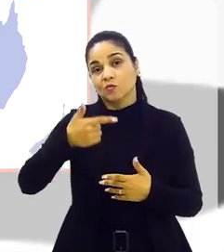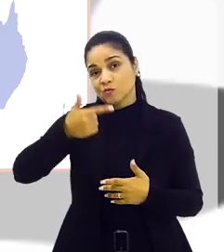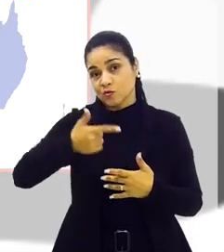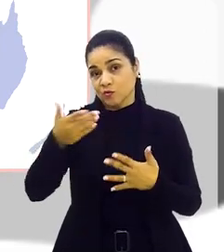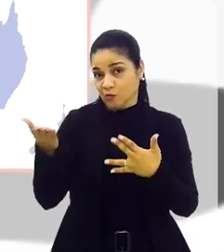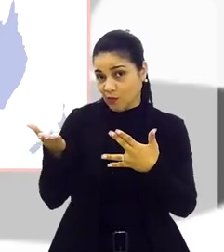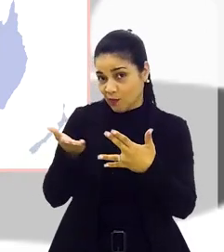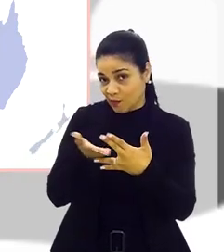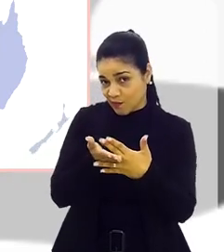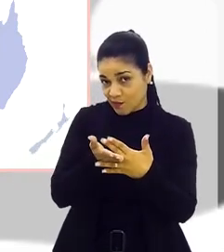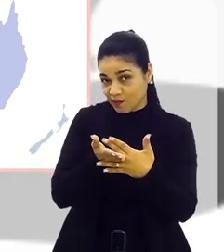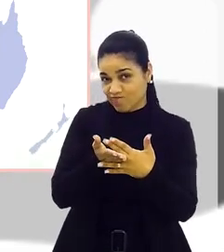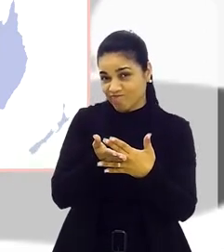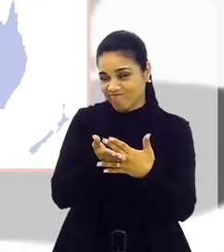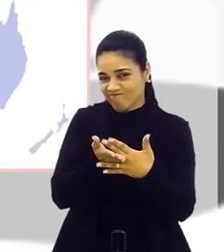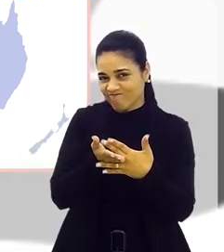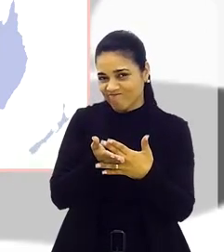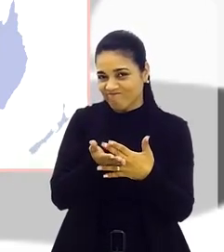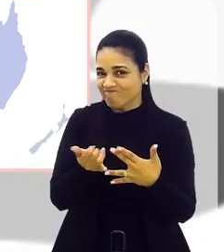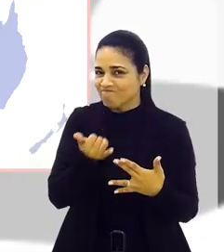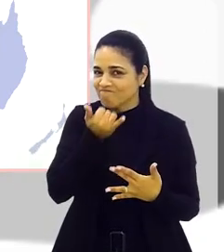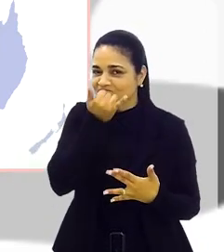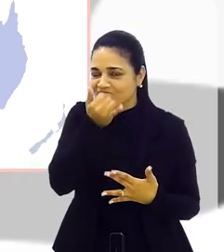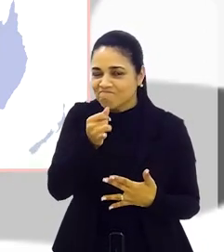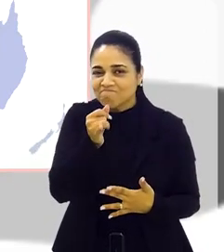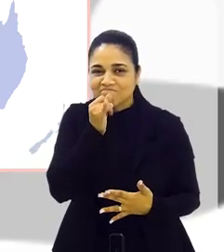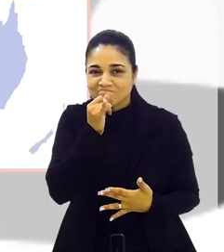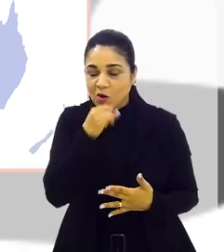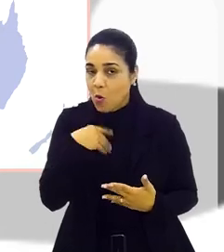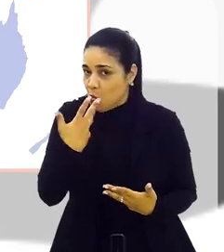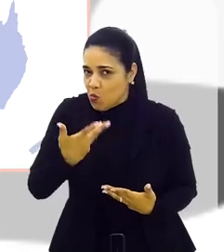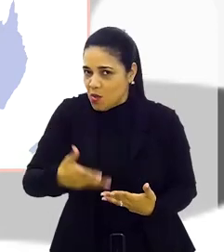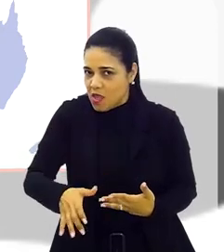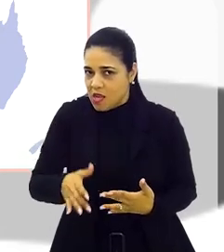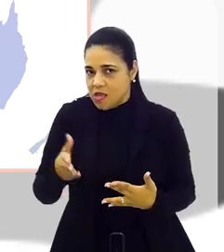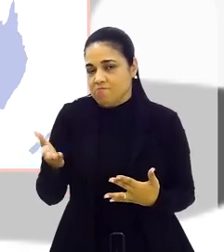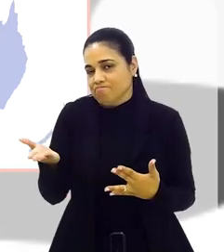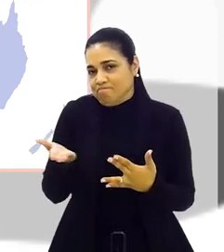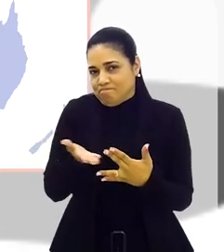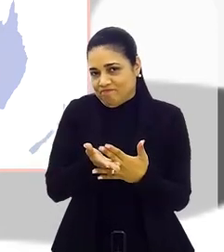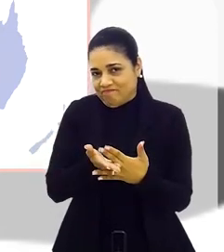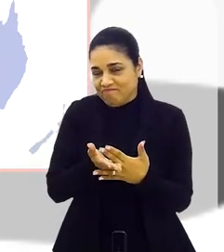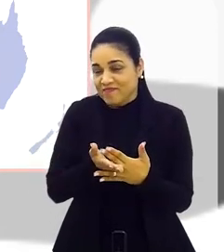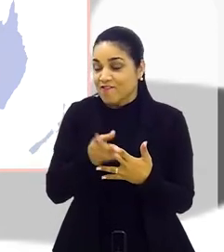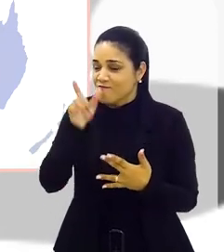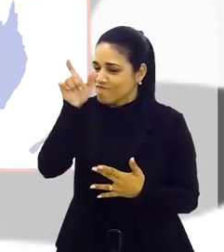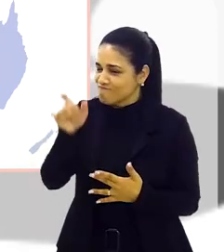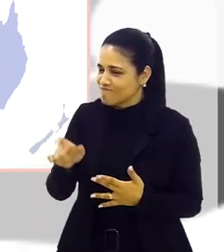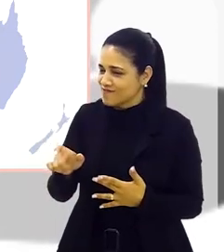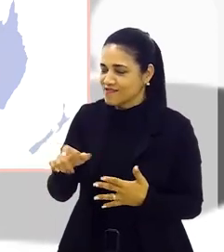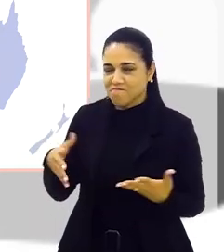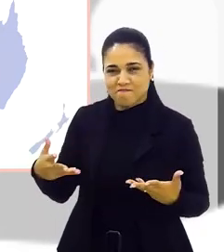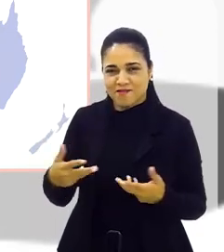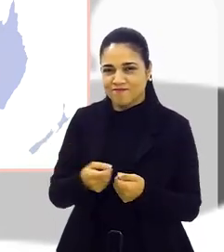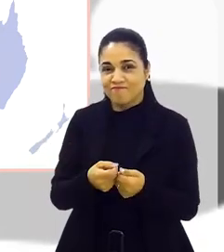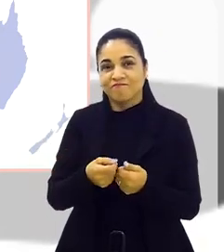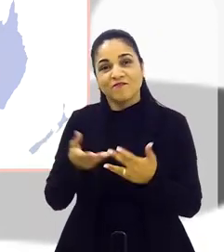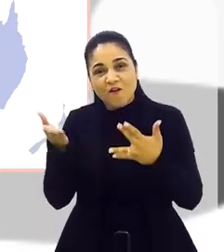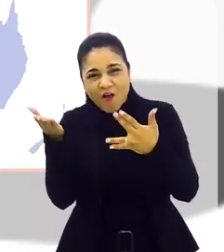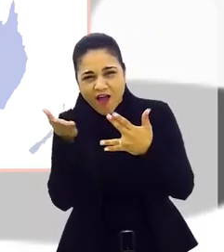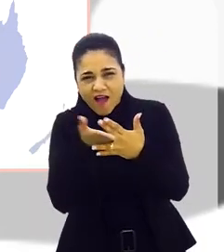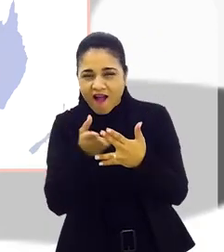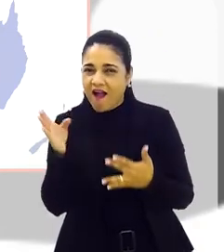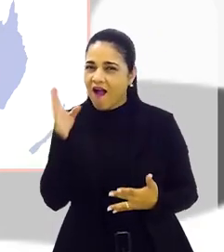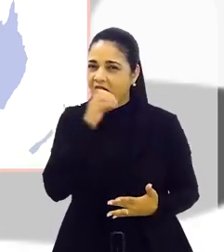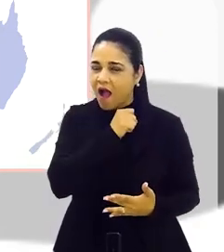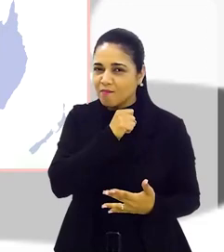segundo bloco que a gente vai ter que, infelizmente, interromper agora, embora eu nem queira, Toso, porque você é aquele realejo, né? Mas eu vou ter